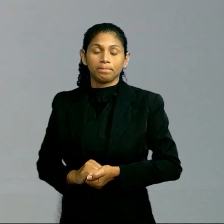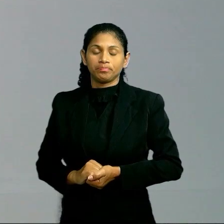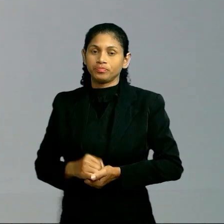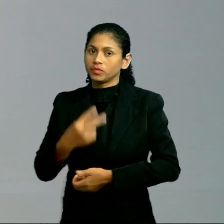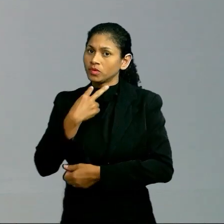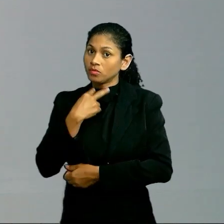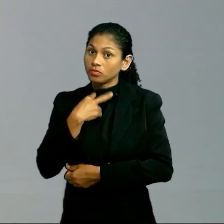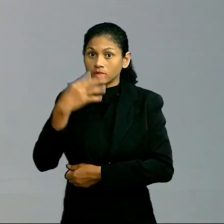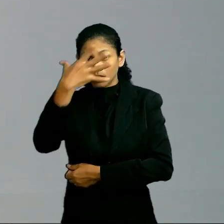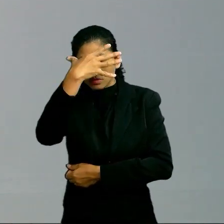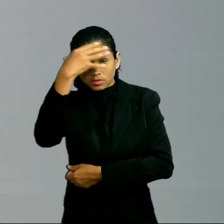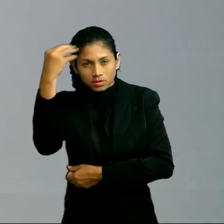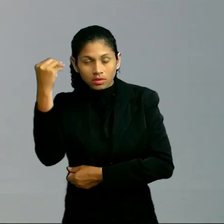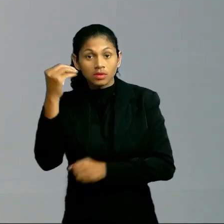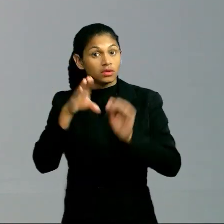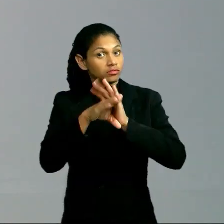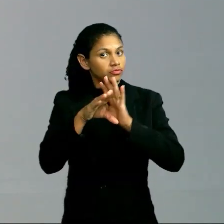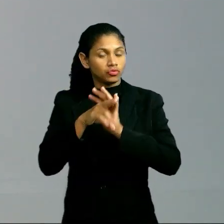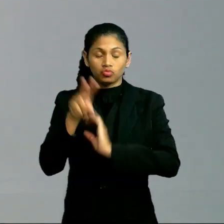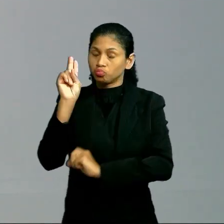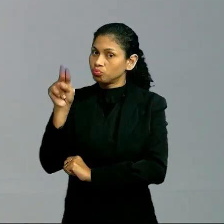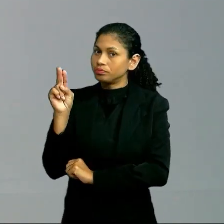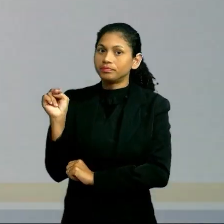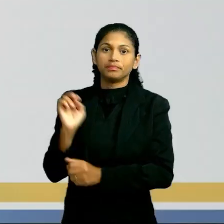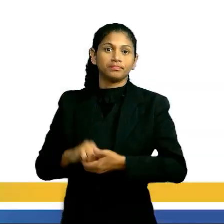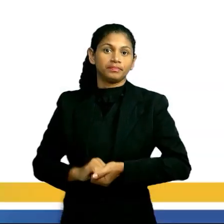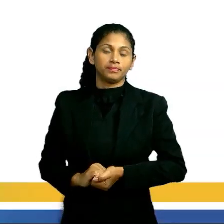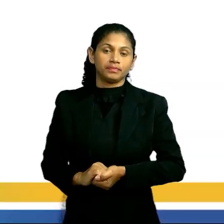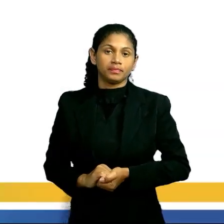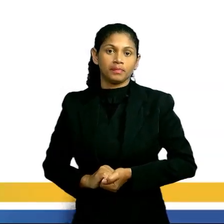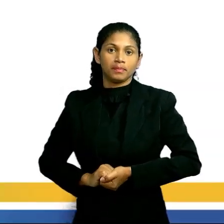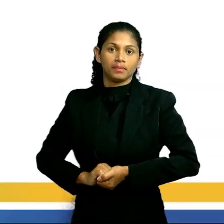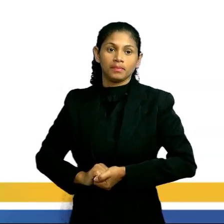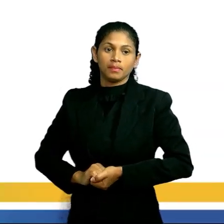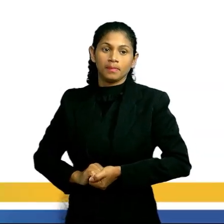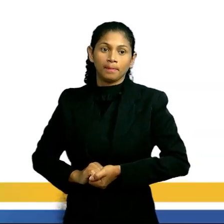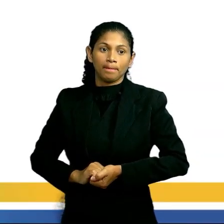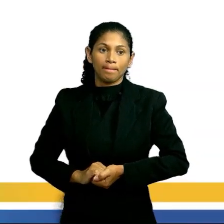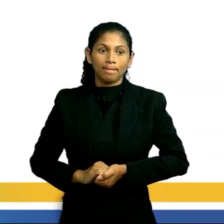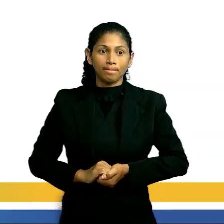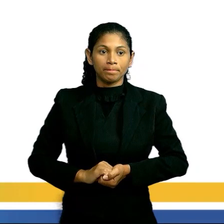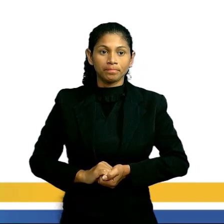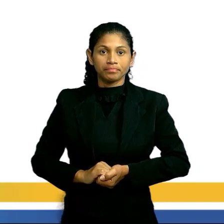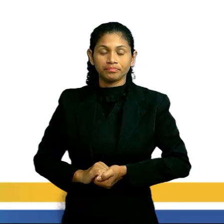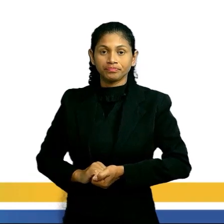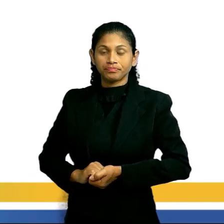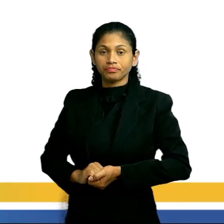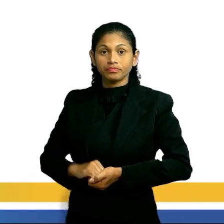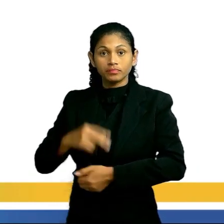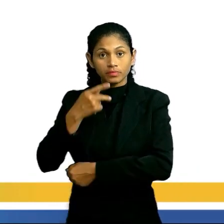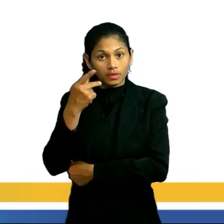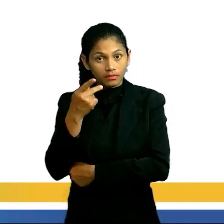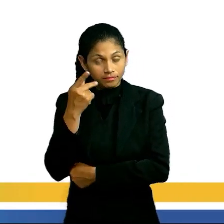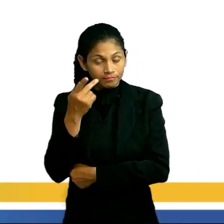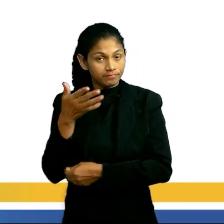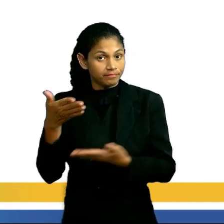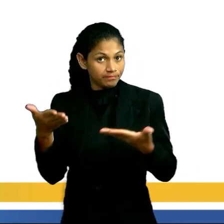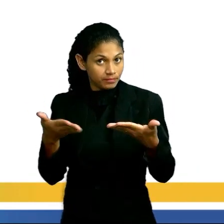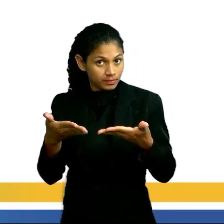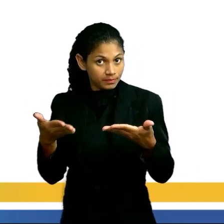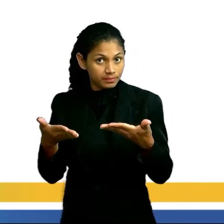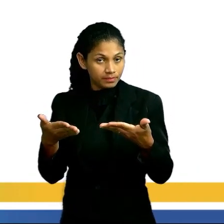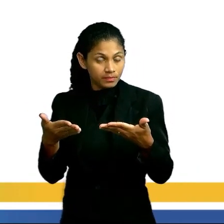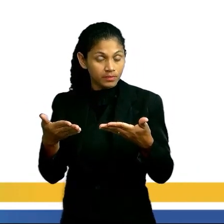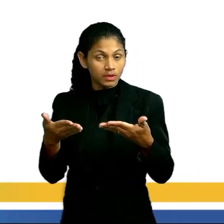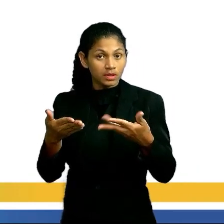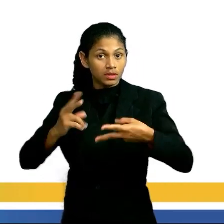podemos esquecer esses conceitos nunca, ok? Vamos lá então. Nós vamos falar dessa vez